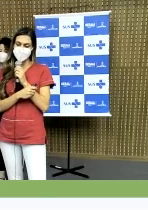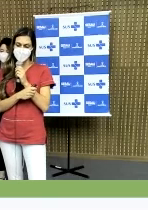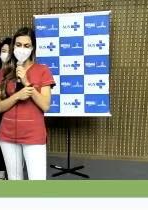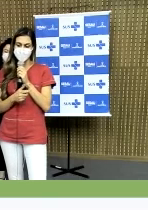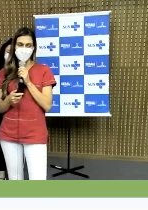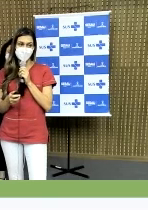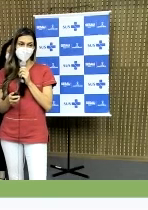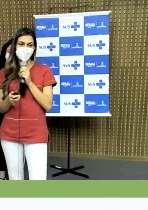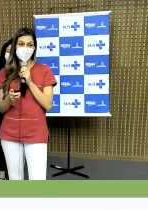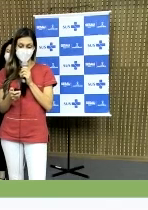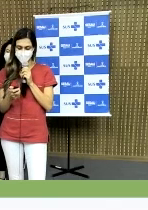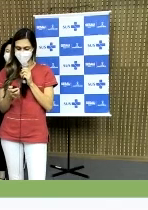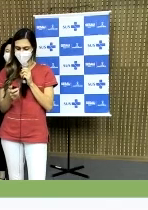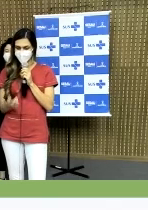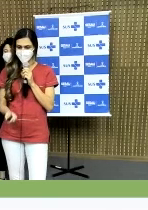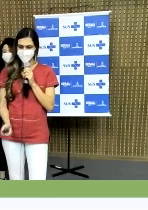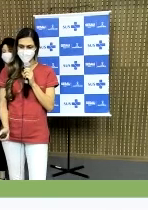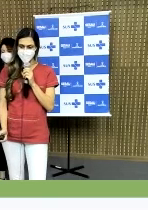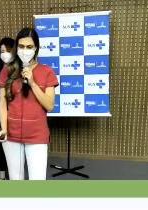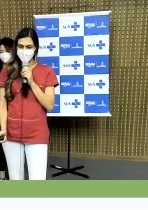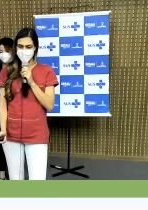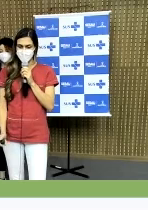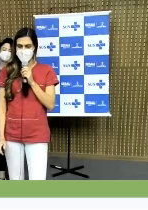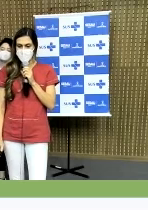Digitação no sistema e redução de óbito fetal.